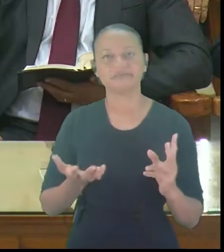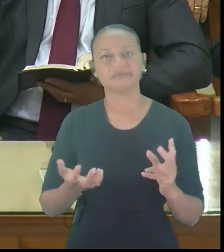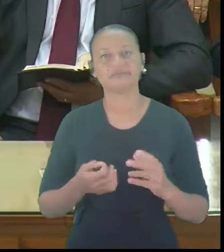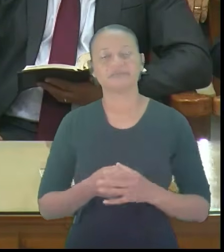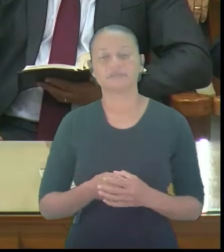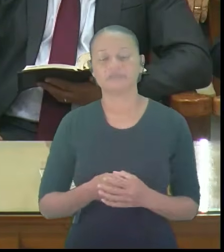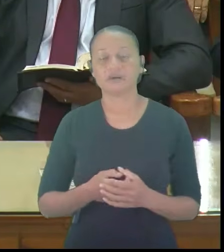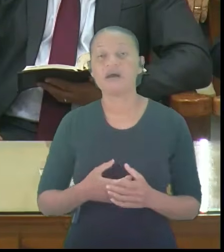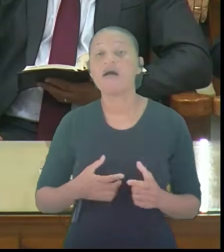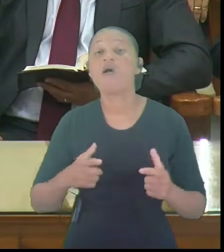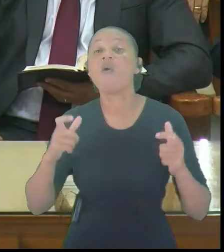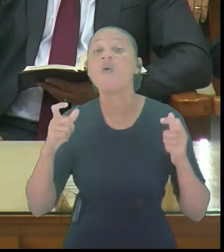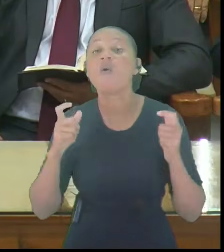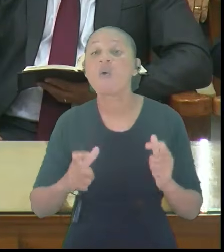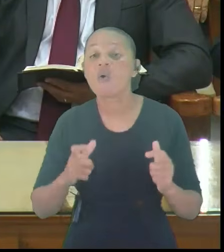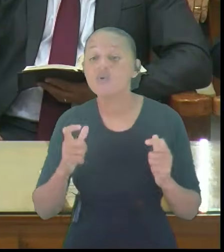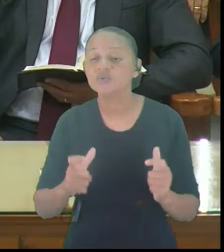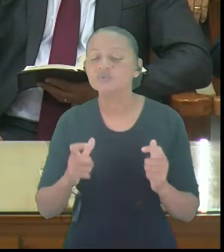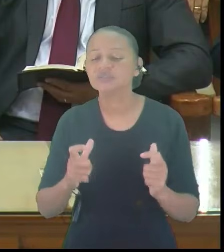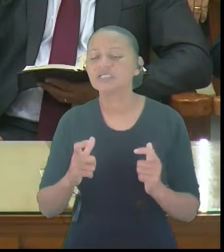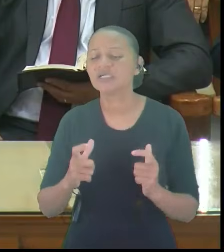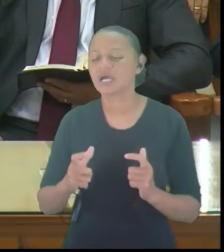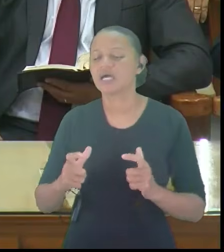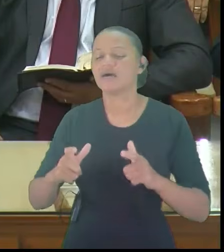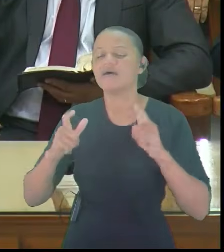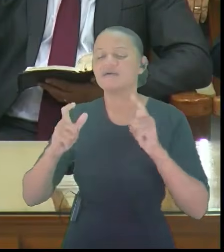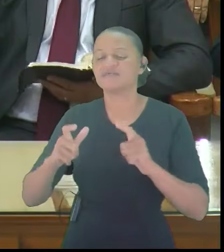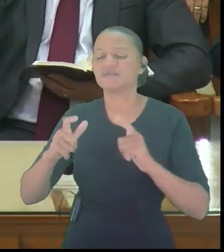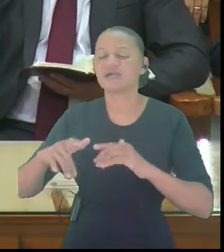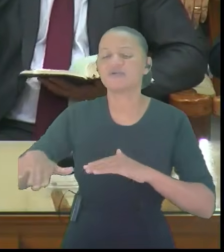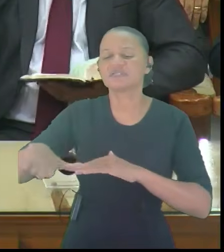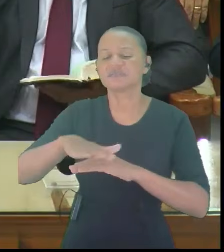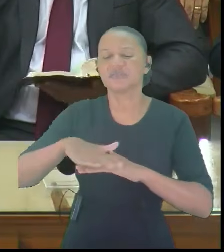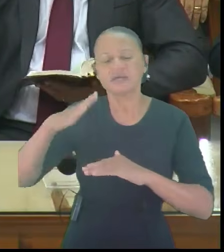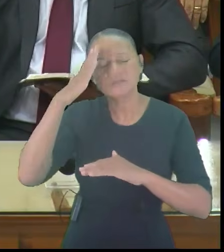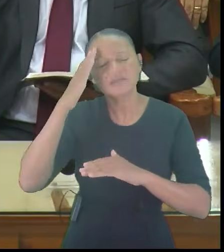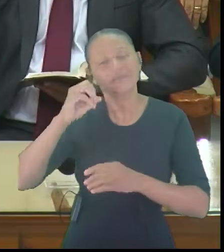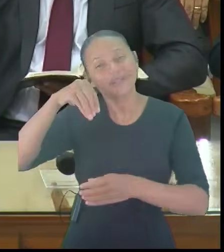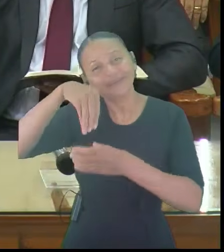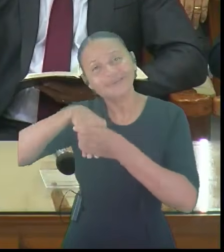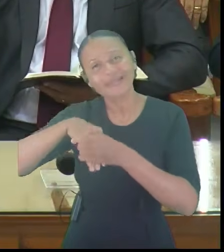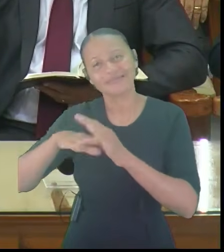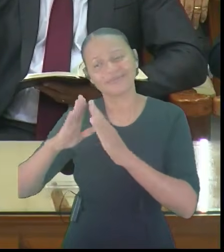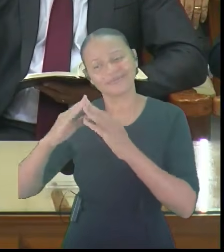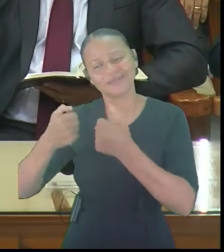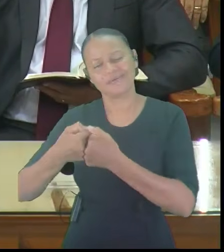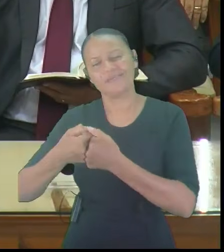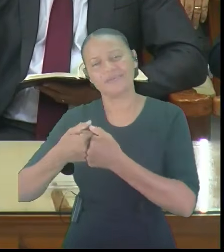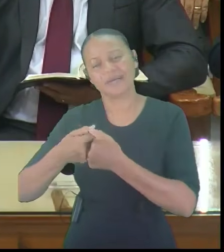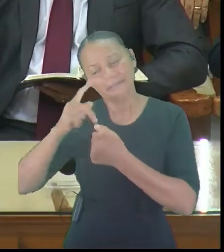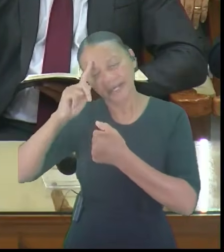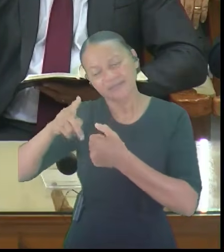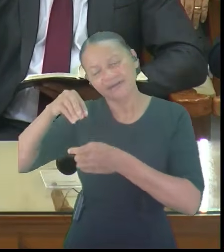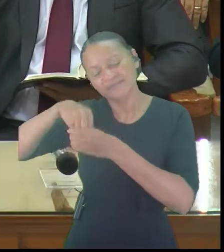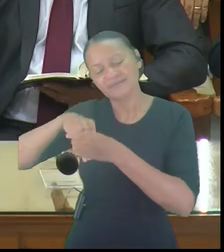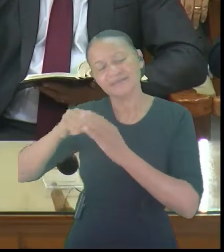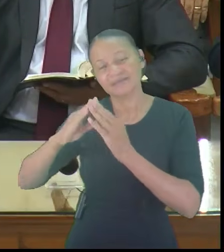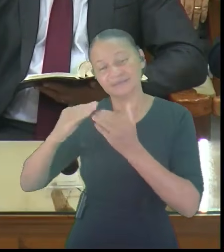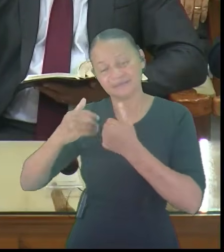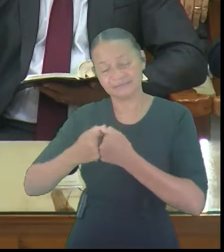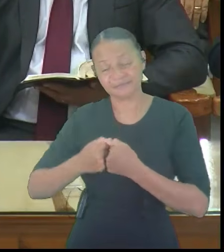Onde era esse alpendre de Salomão? Ficava onde? Onde era que ficava? No templo. No templo. E quem mandava no templo?